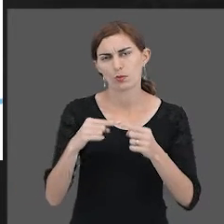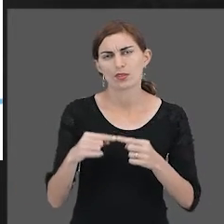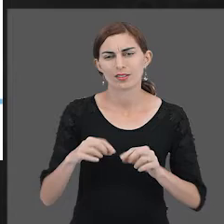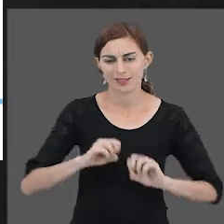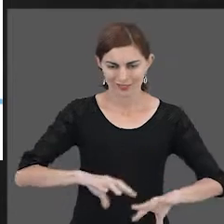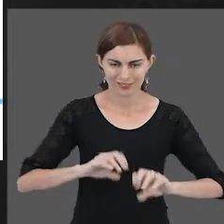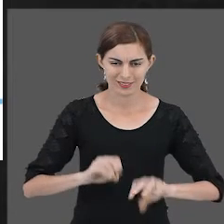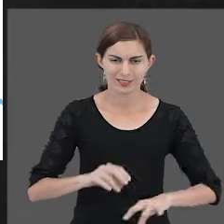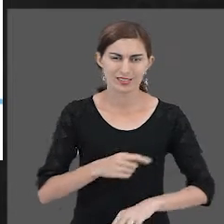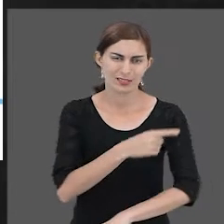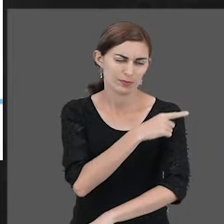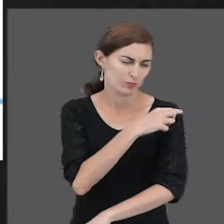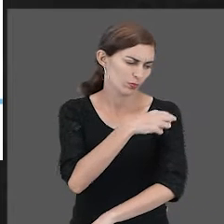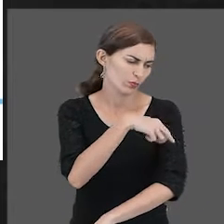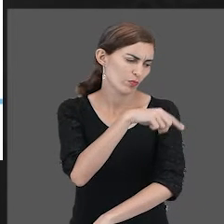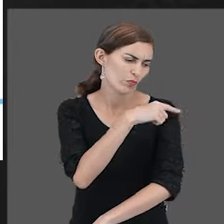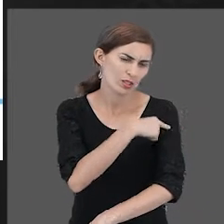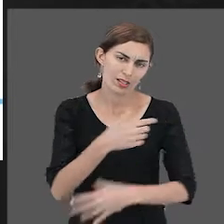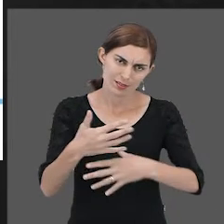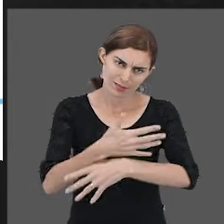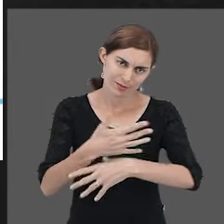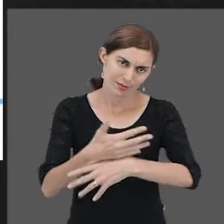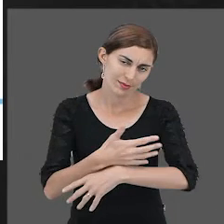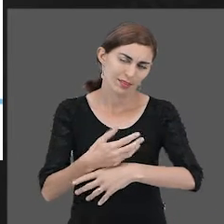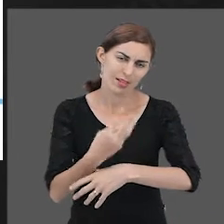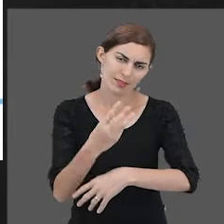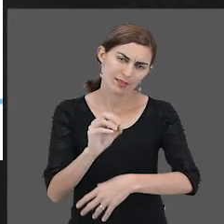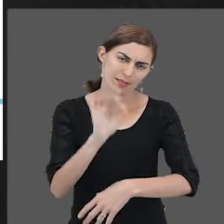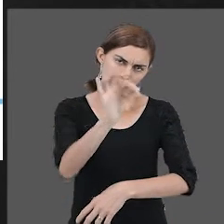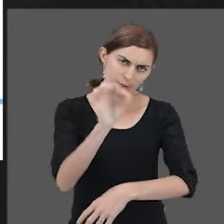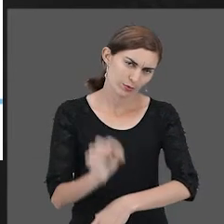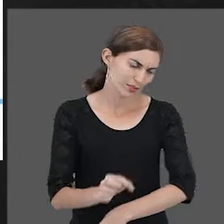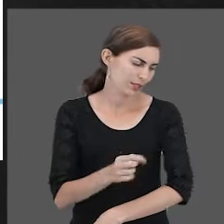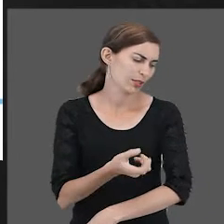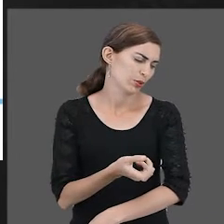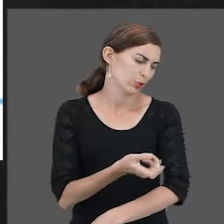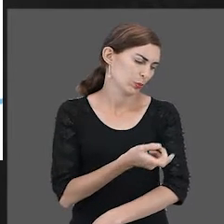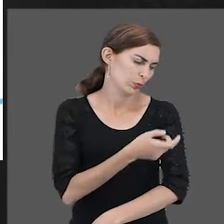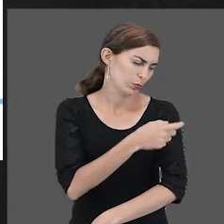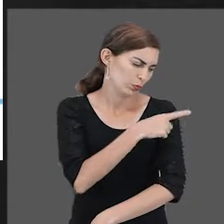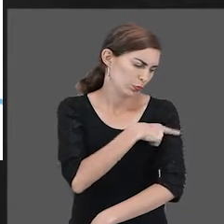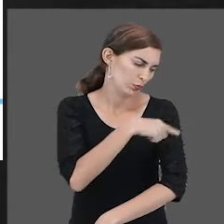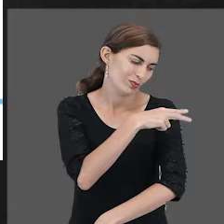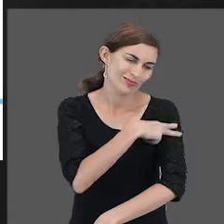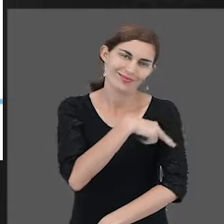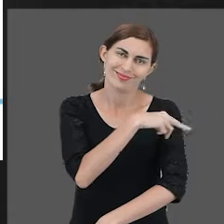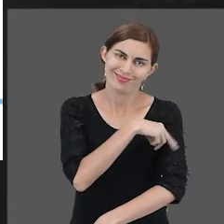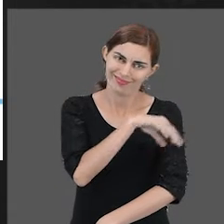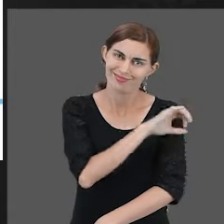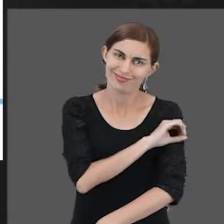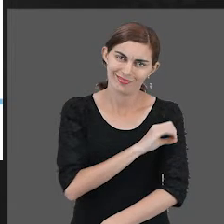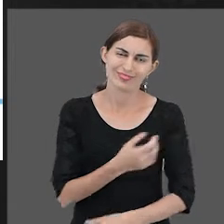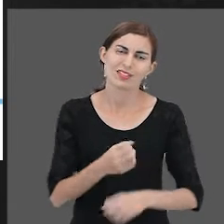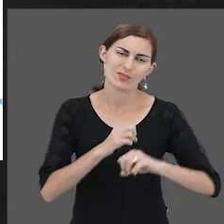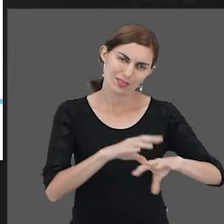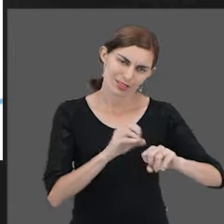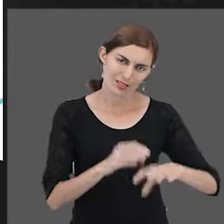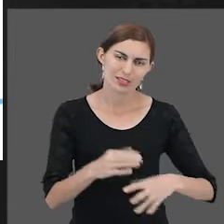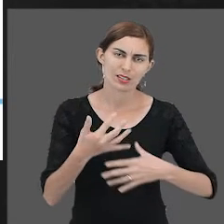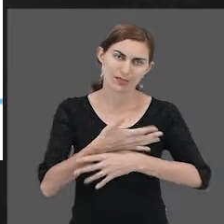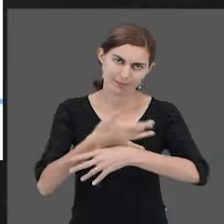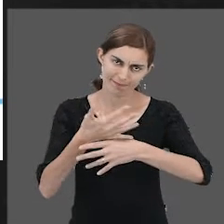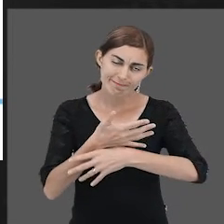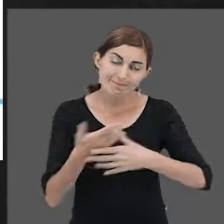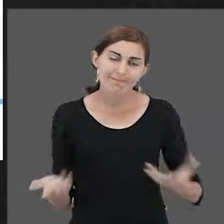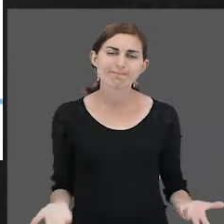anos iniciais do ensino fundamental urbano é 1. Então, 30% para quem é creche pública, 25% para quem é ensino médio